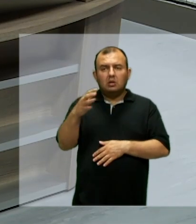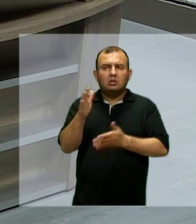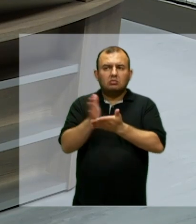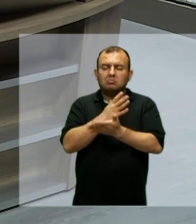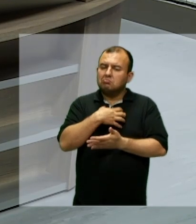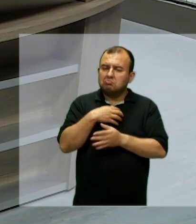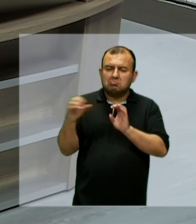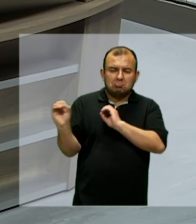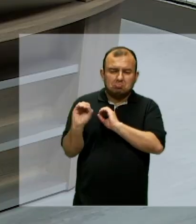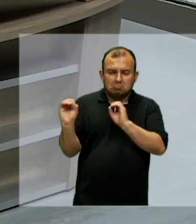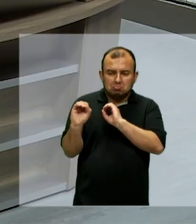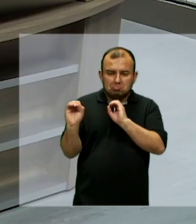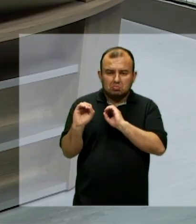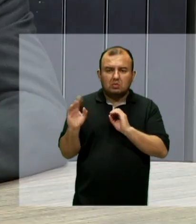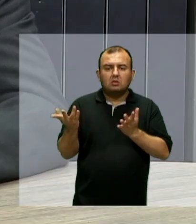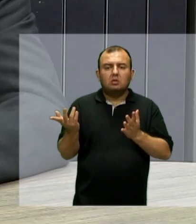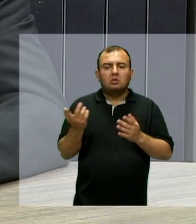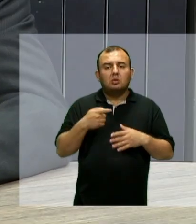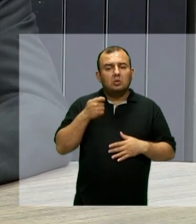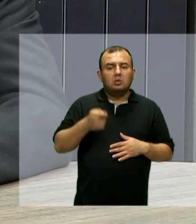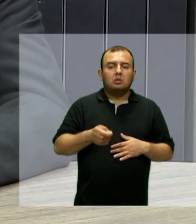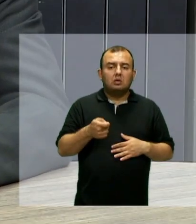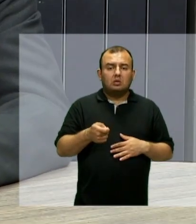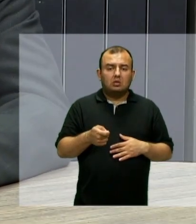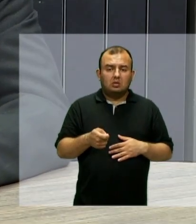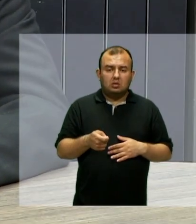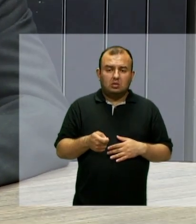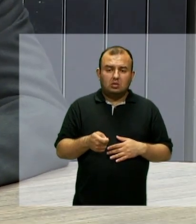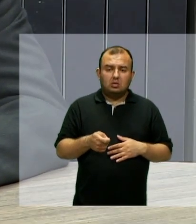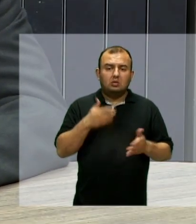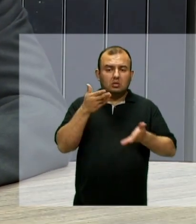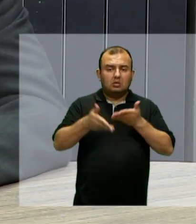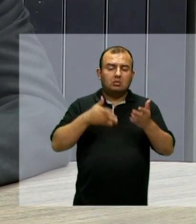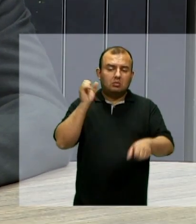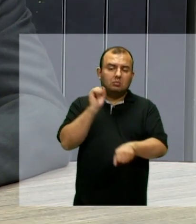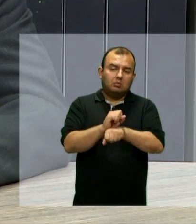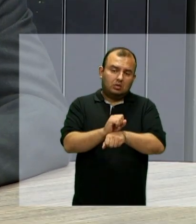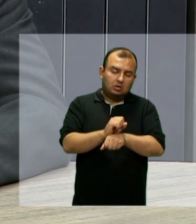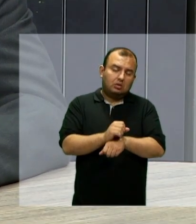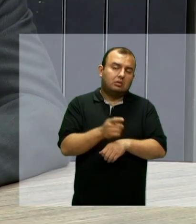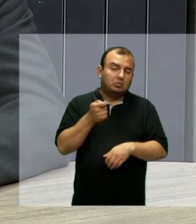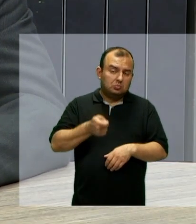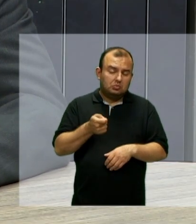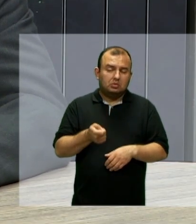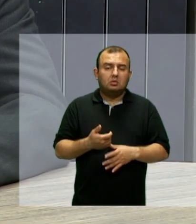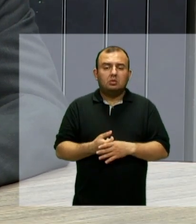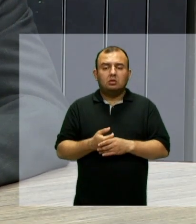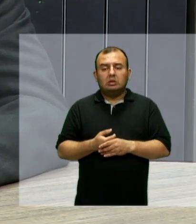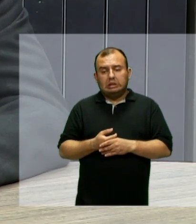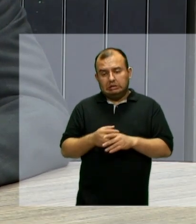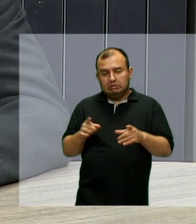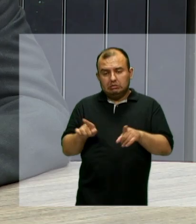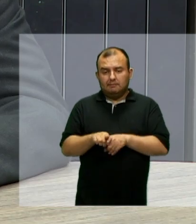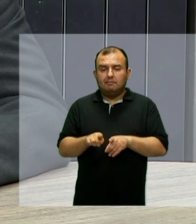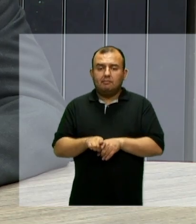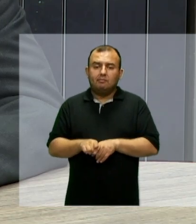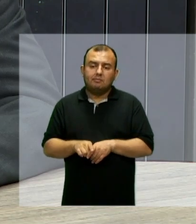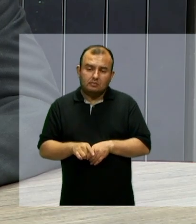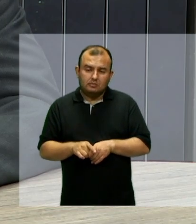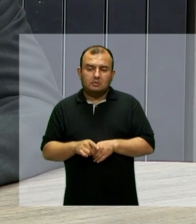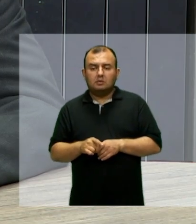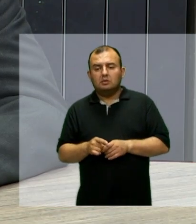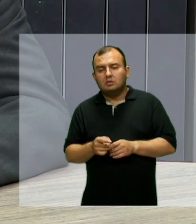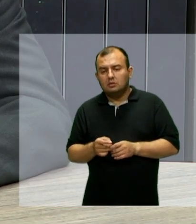tem pacientes que a gente é obrigado, às vezes, a parar, encerrar o tratamento. Ainda são